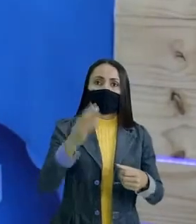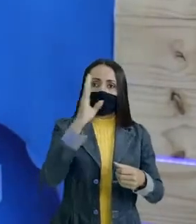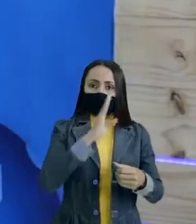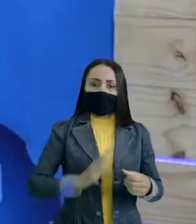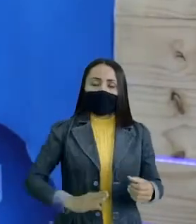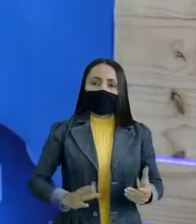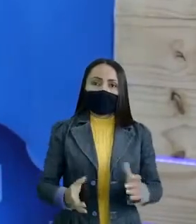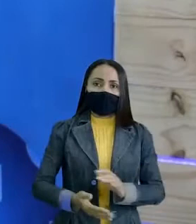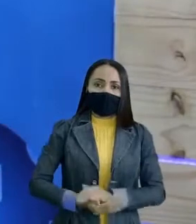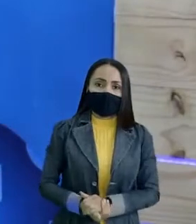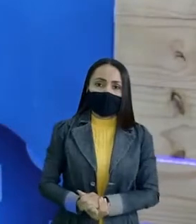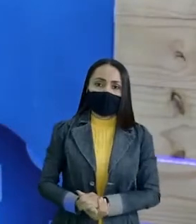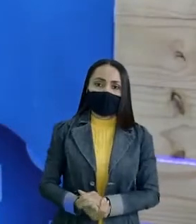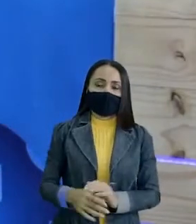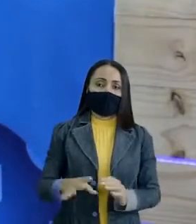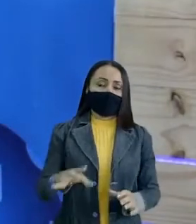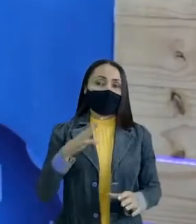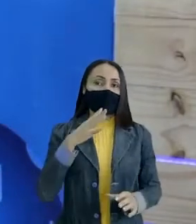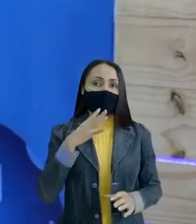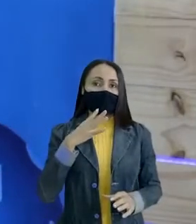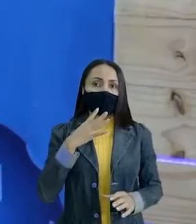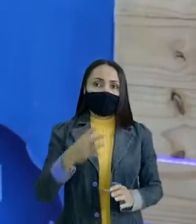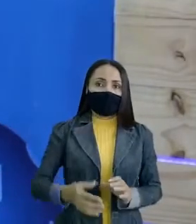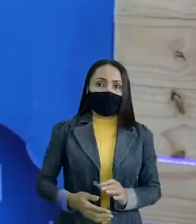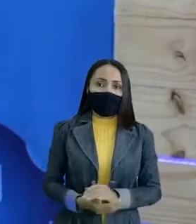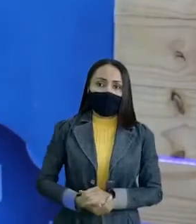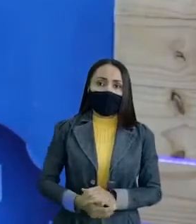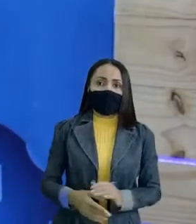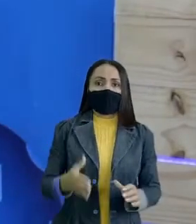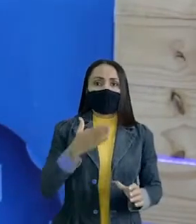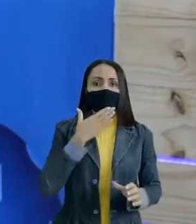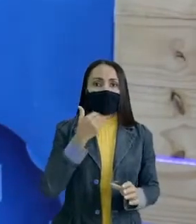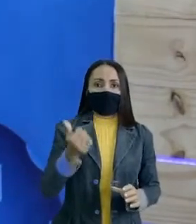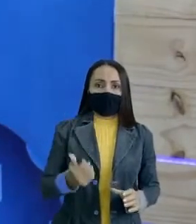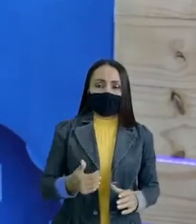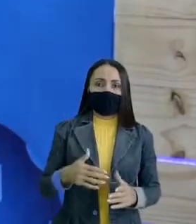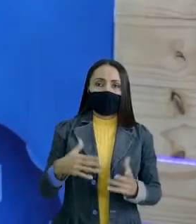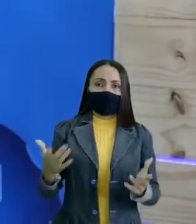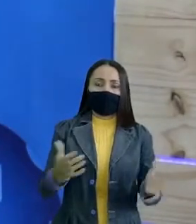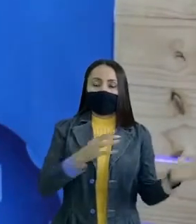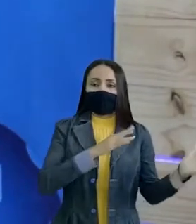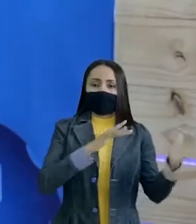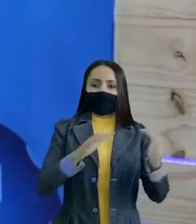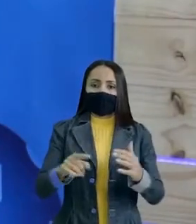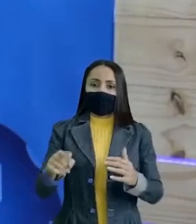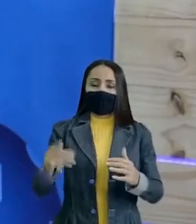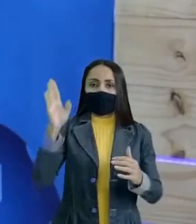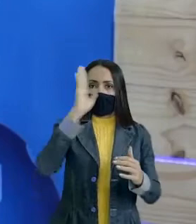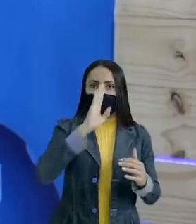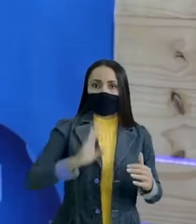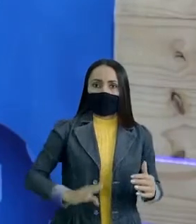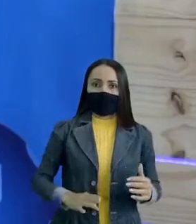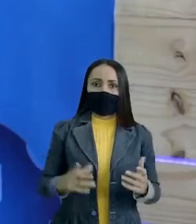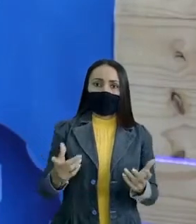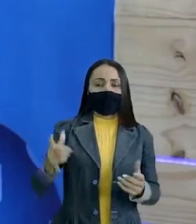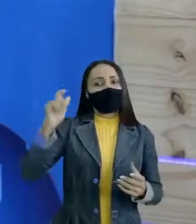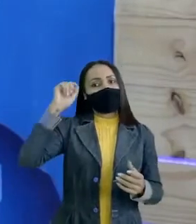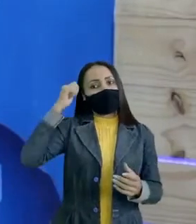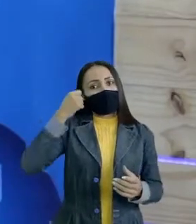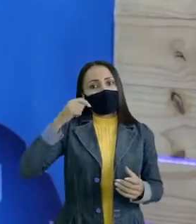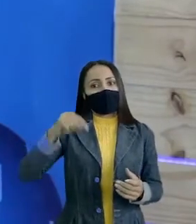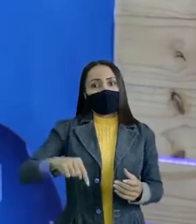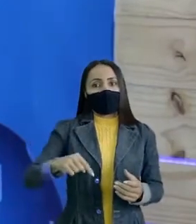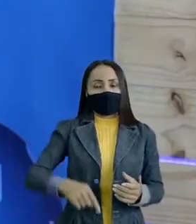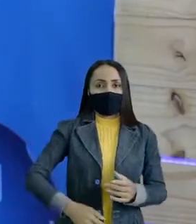muito bem, só conheciam mais o litoral. Então, ficaram melhor para os portugueses trazerem os africanos aqui para o Brasil